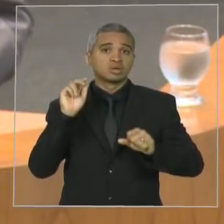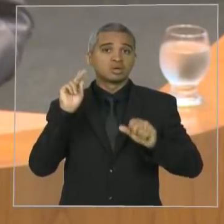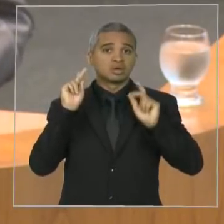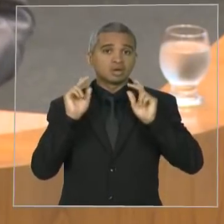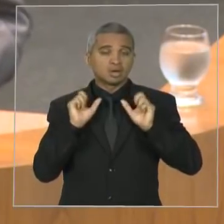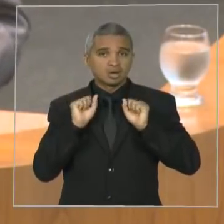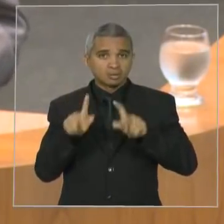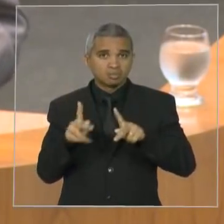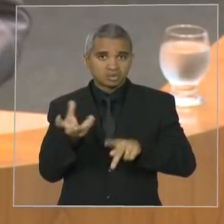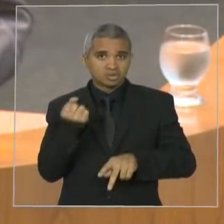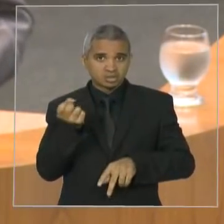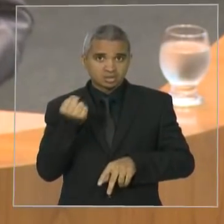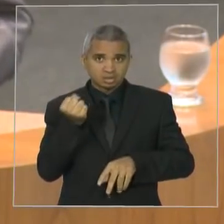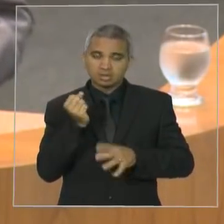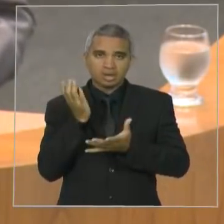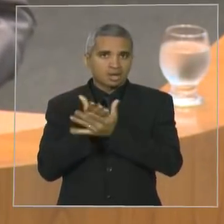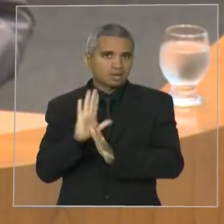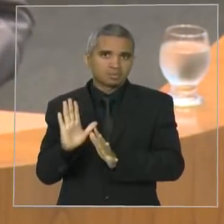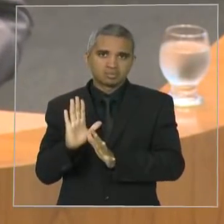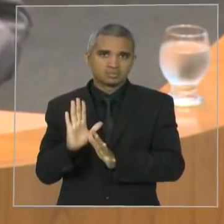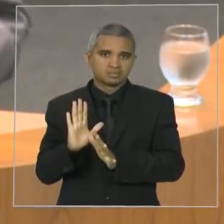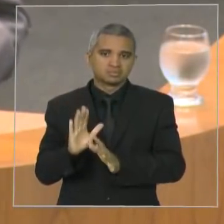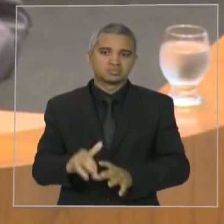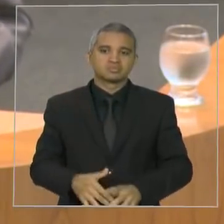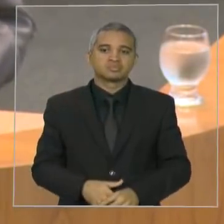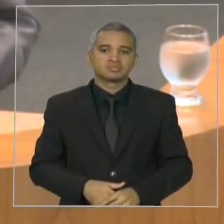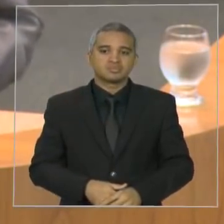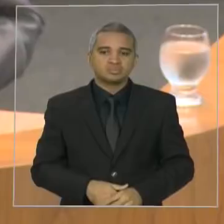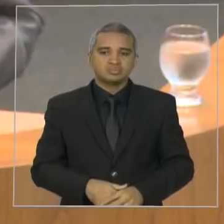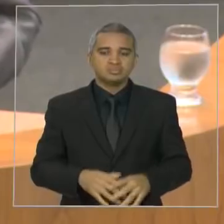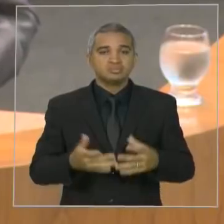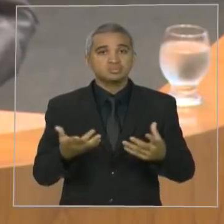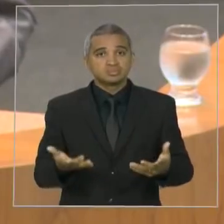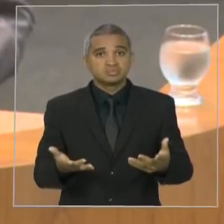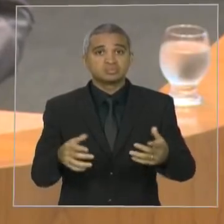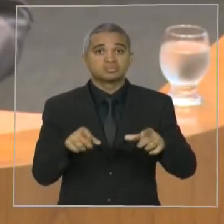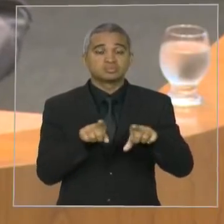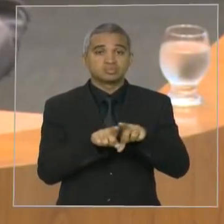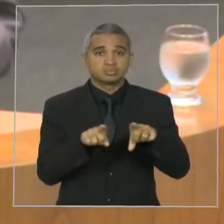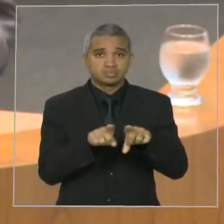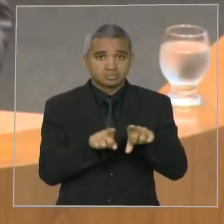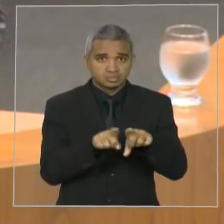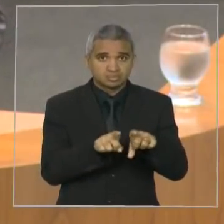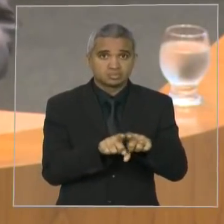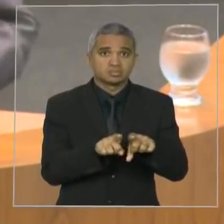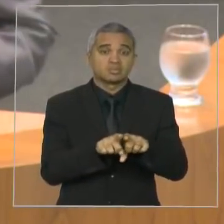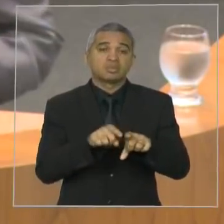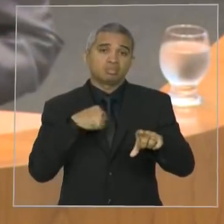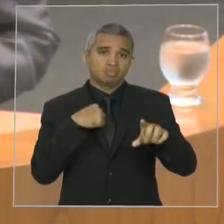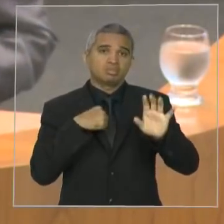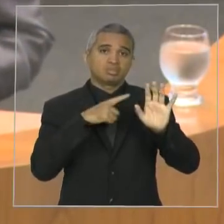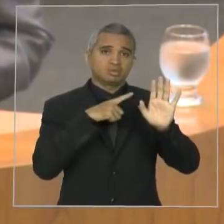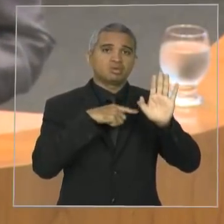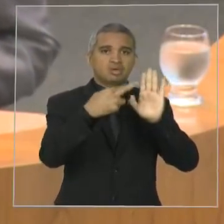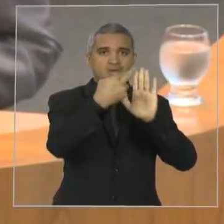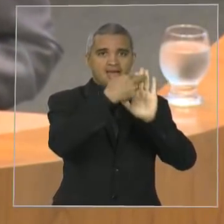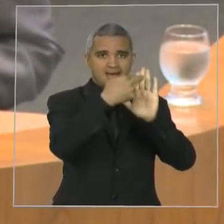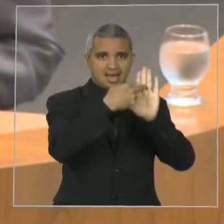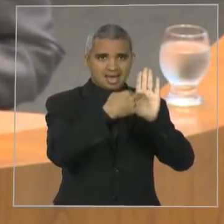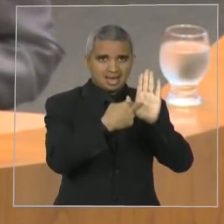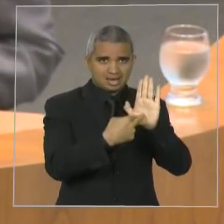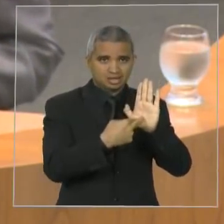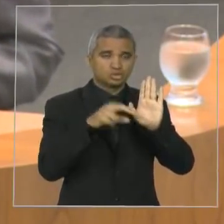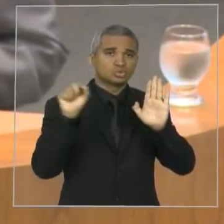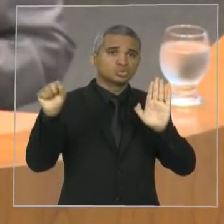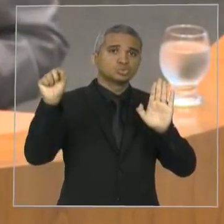que durante a vigência da intervenção federal não pode haver